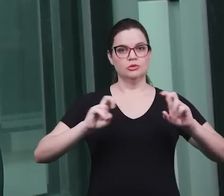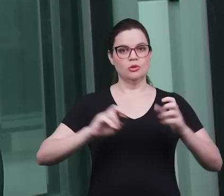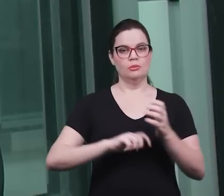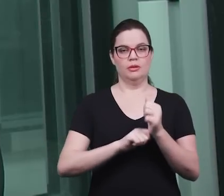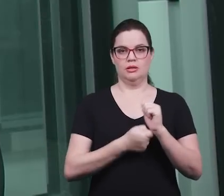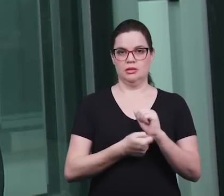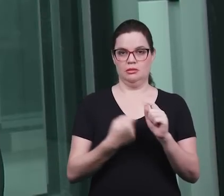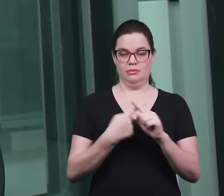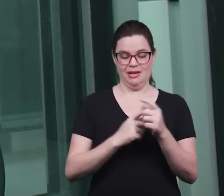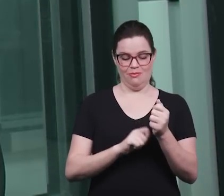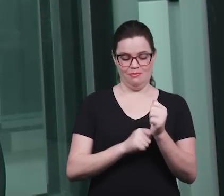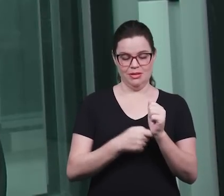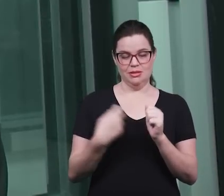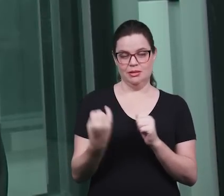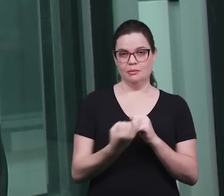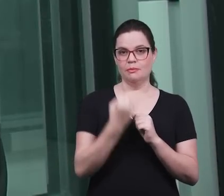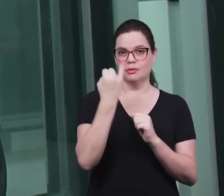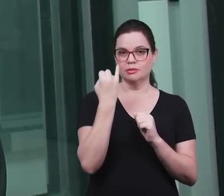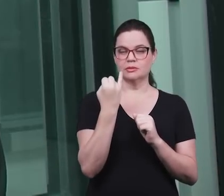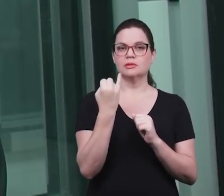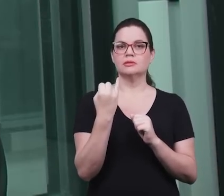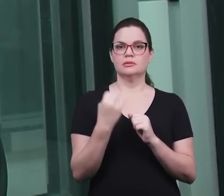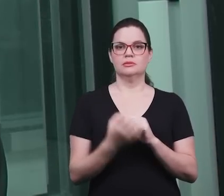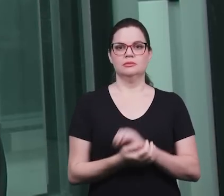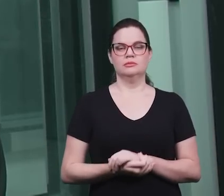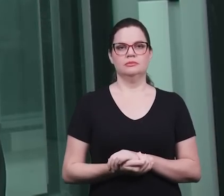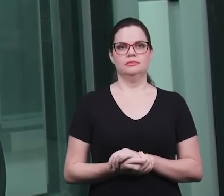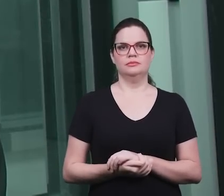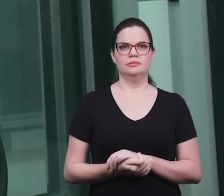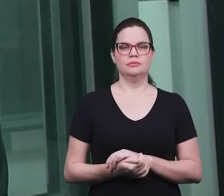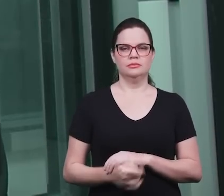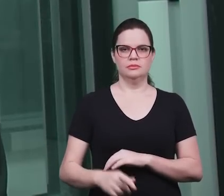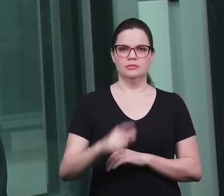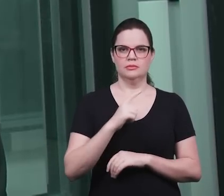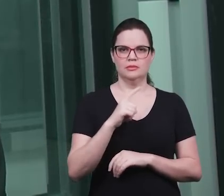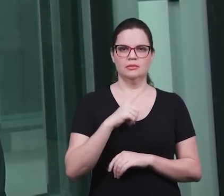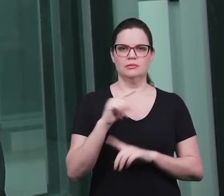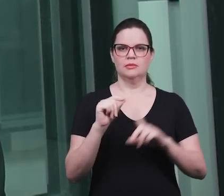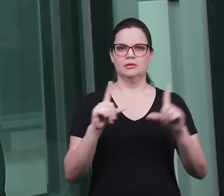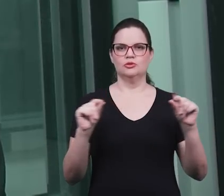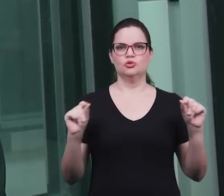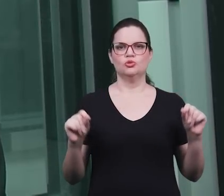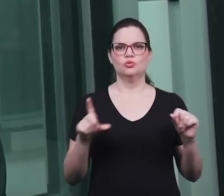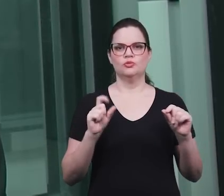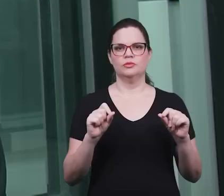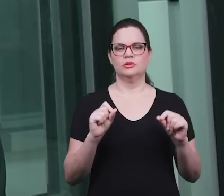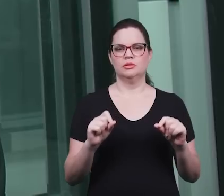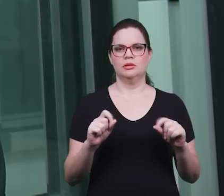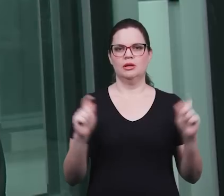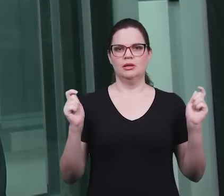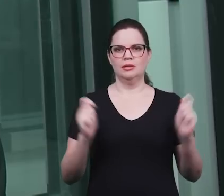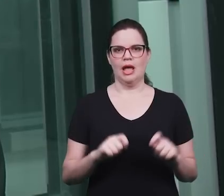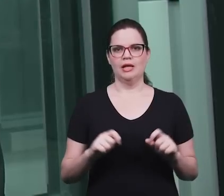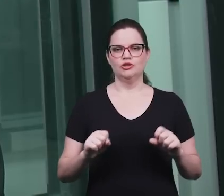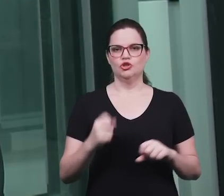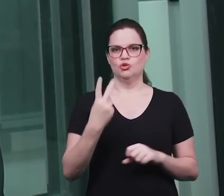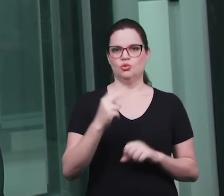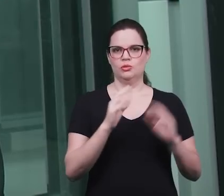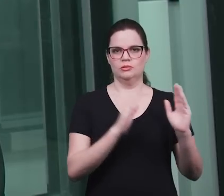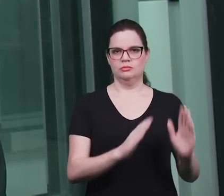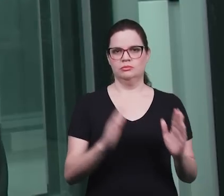mais importante, né? Existe a opção de você colocar uma autenticação de 2